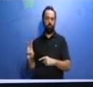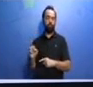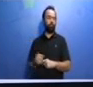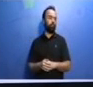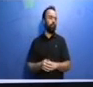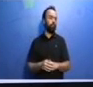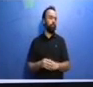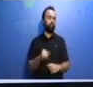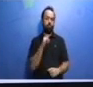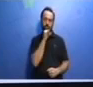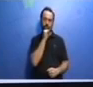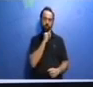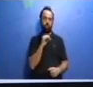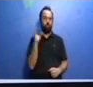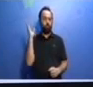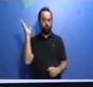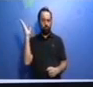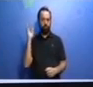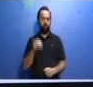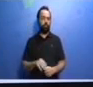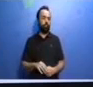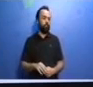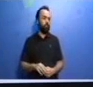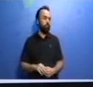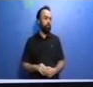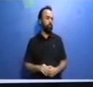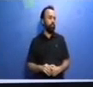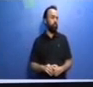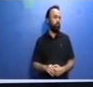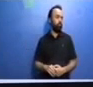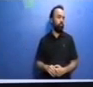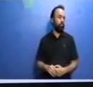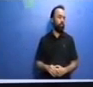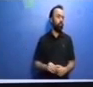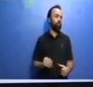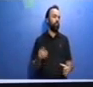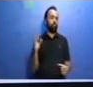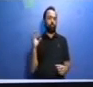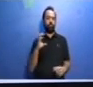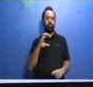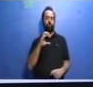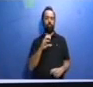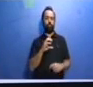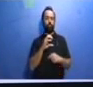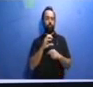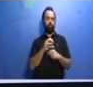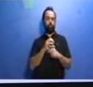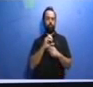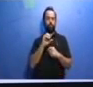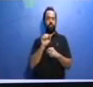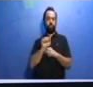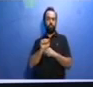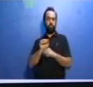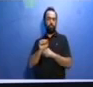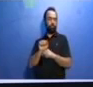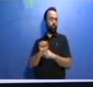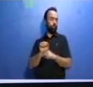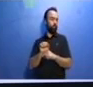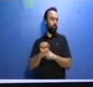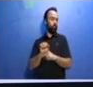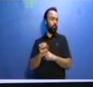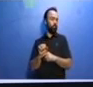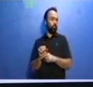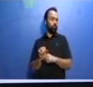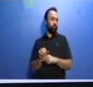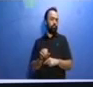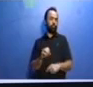outro exemplo, né, de uma fórmula diferente para a gente fazer o cálculo. Aqui nós temos o Ca, que é o cálcio, tá vendo? A primeira